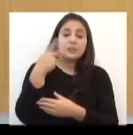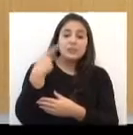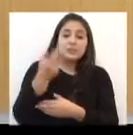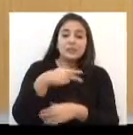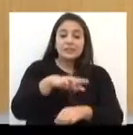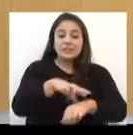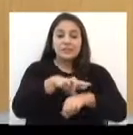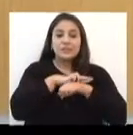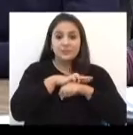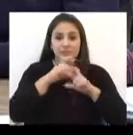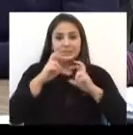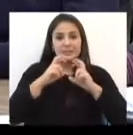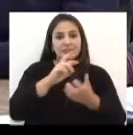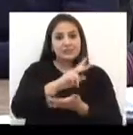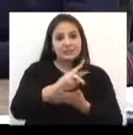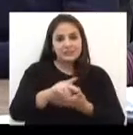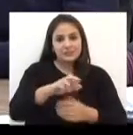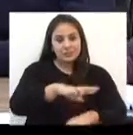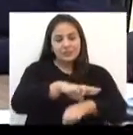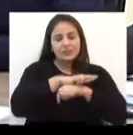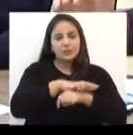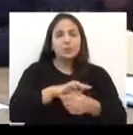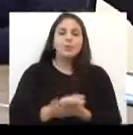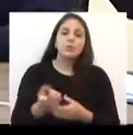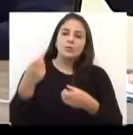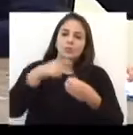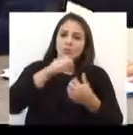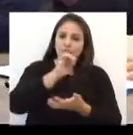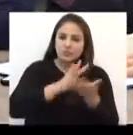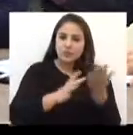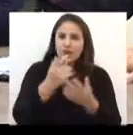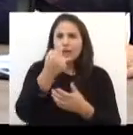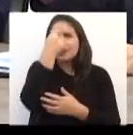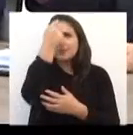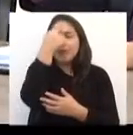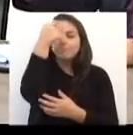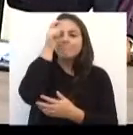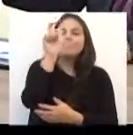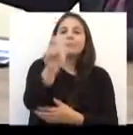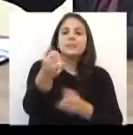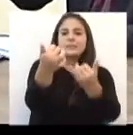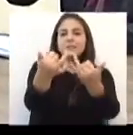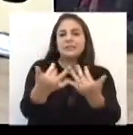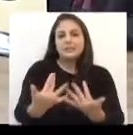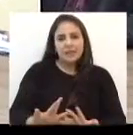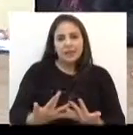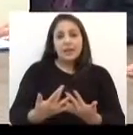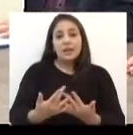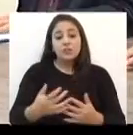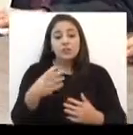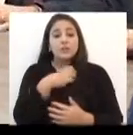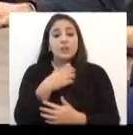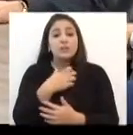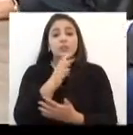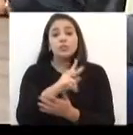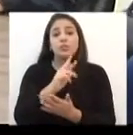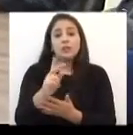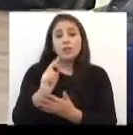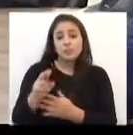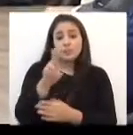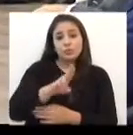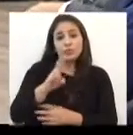retoma atividades. A ideia é conscientizar a população sobre o uso de meios alternativos para o